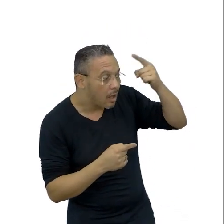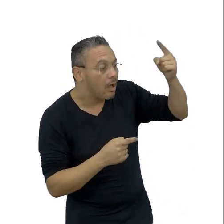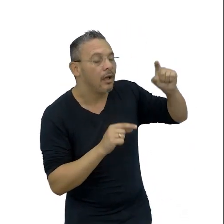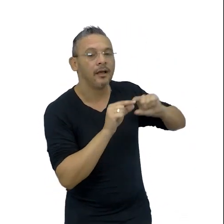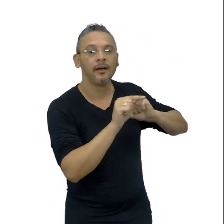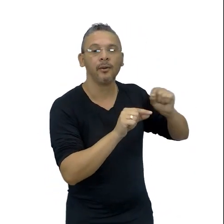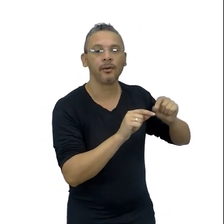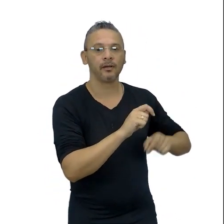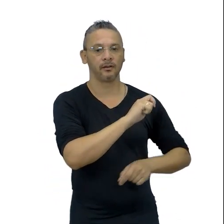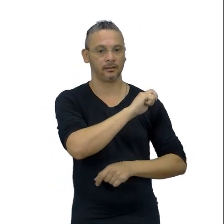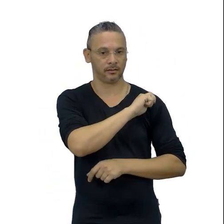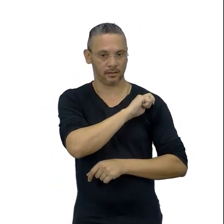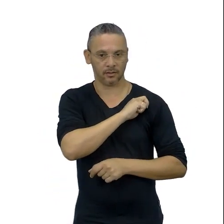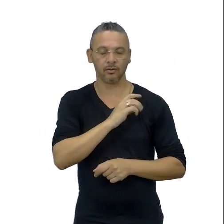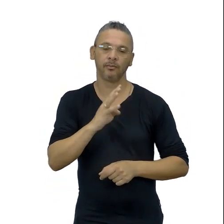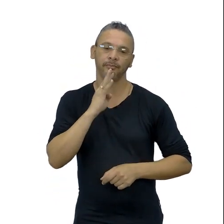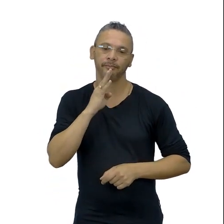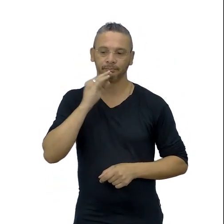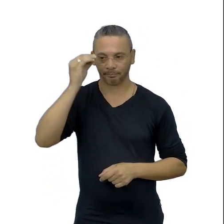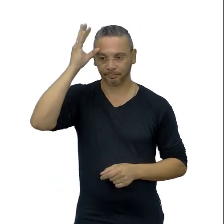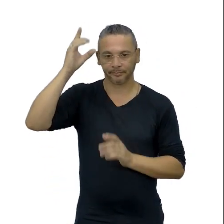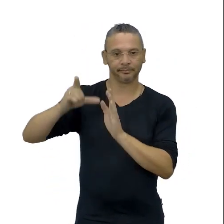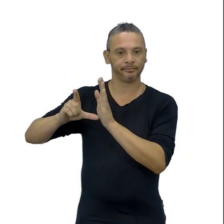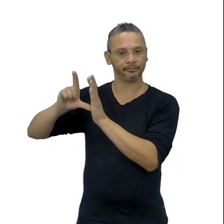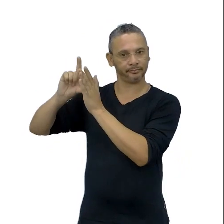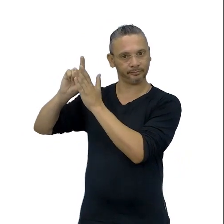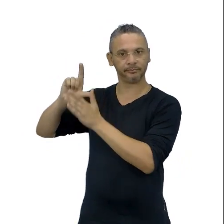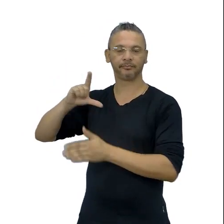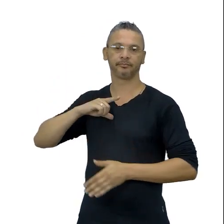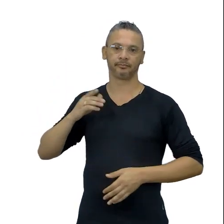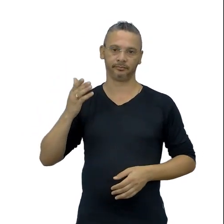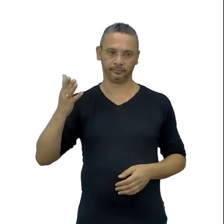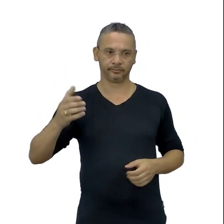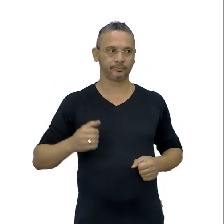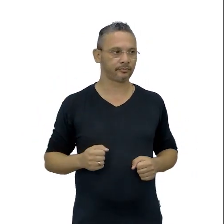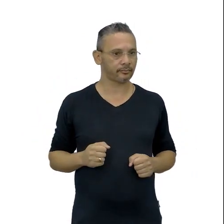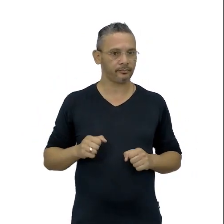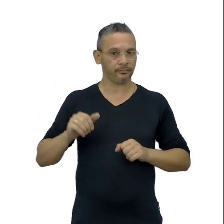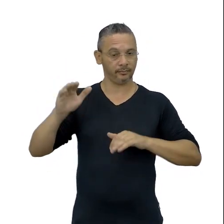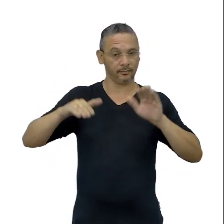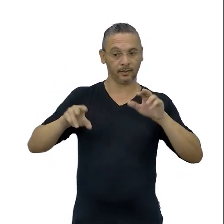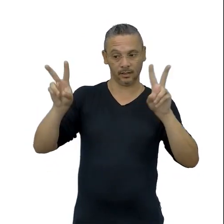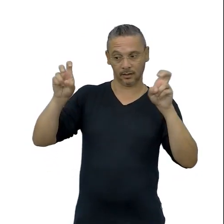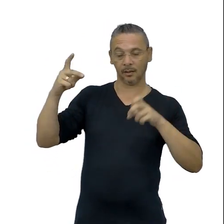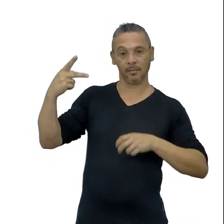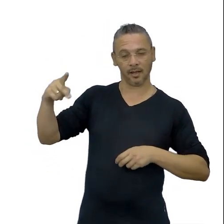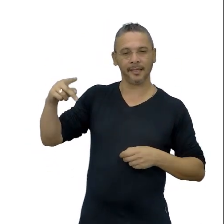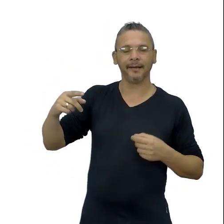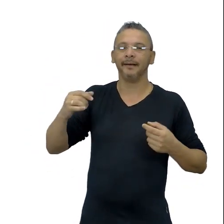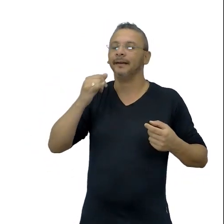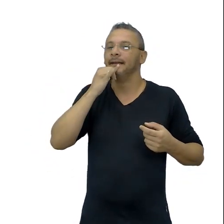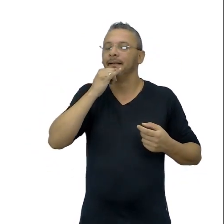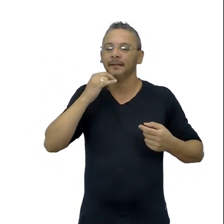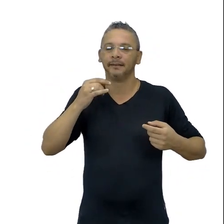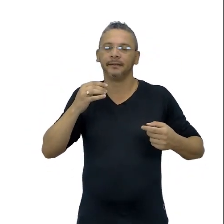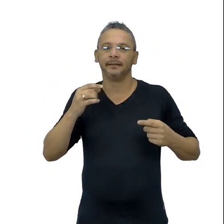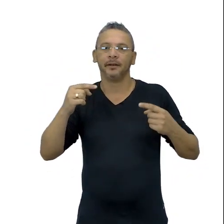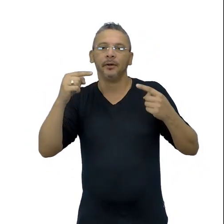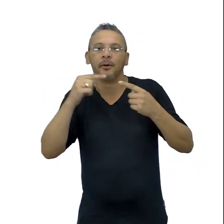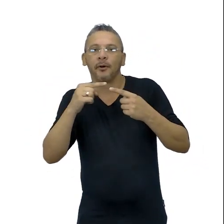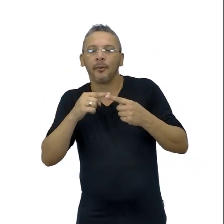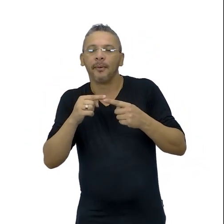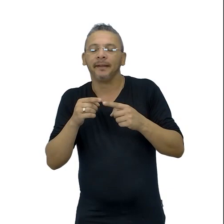trazem o conhecimento que eles já têm, Dependendo do tema, a discussão vai partir para uma